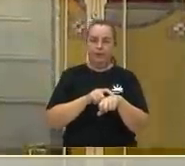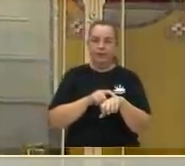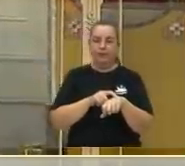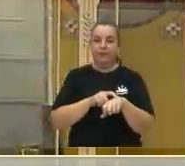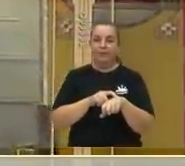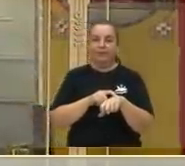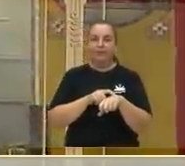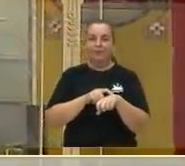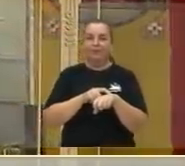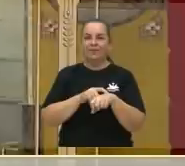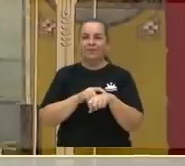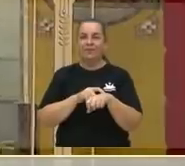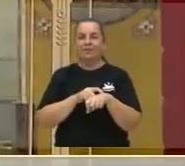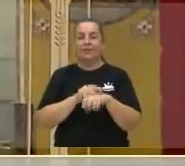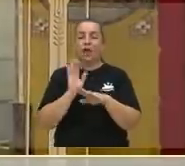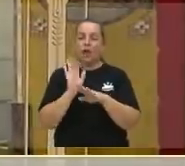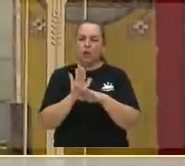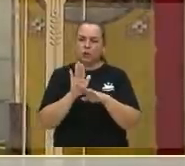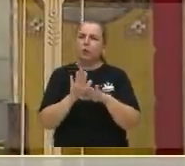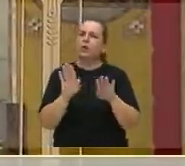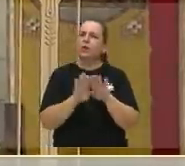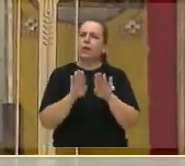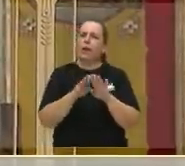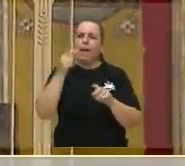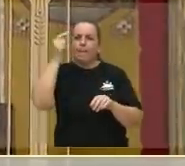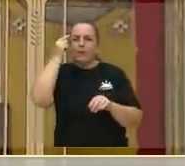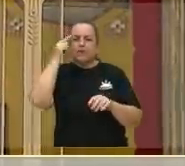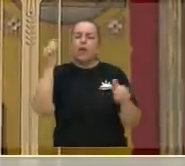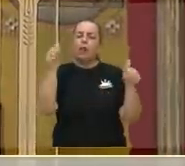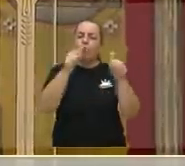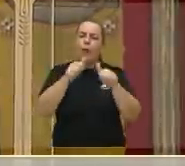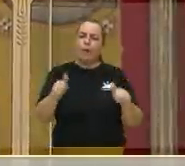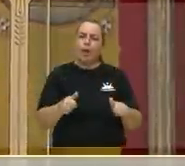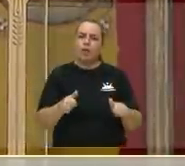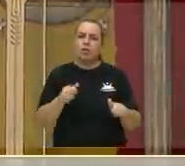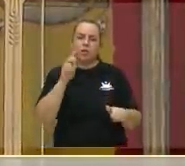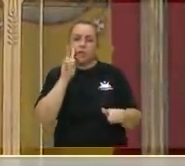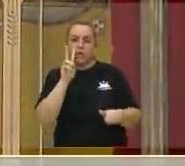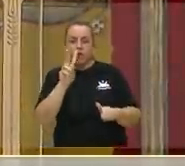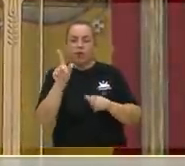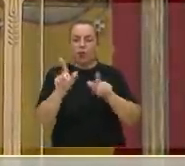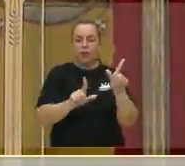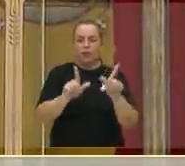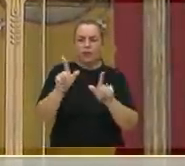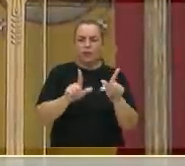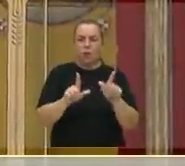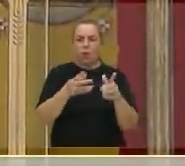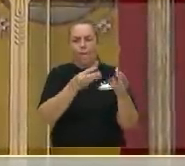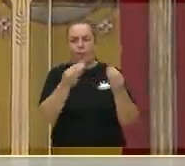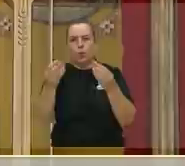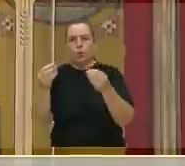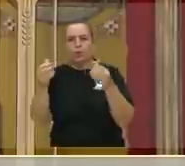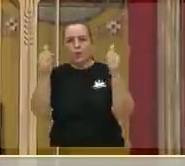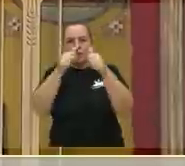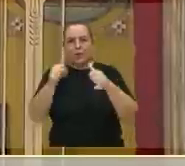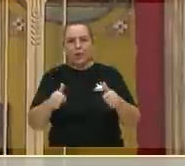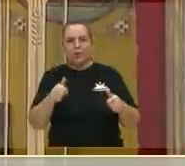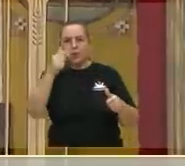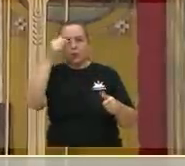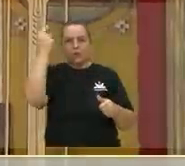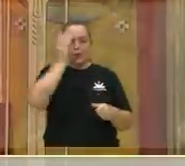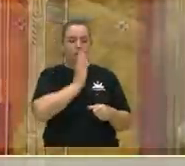a ajuda um quadro você vai ver na televisão muitas imagens do sagrado coração de jesus